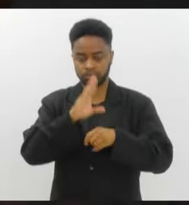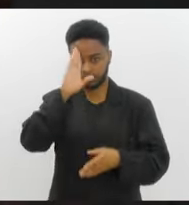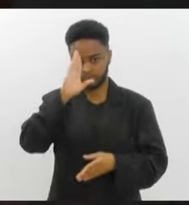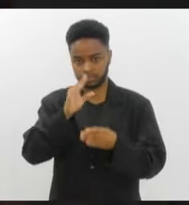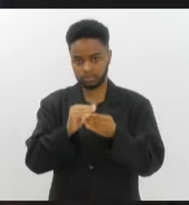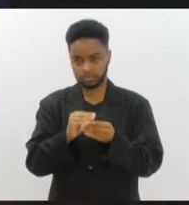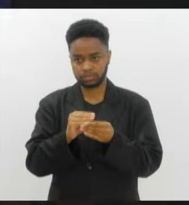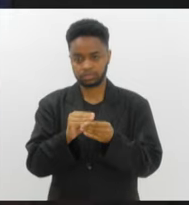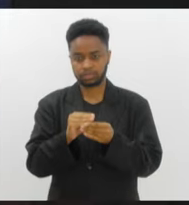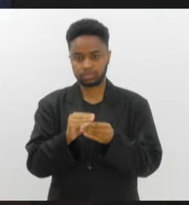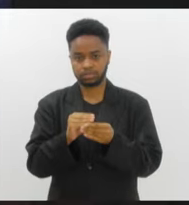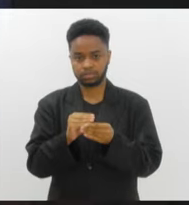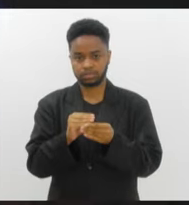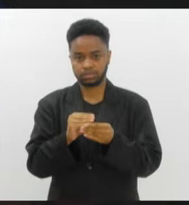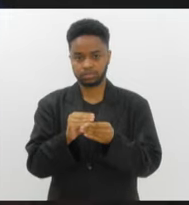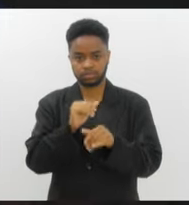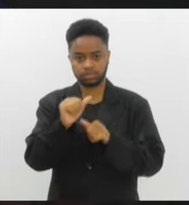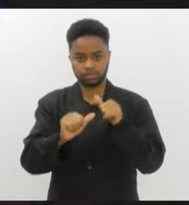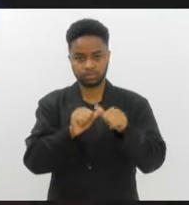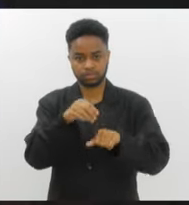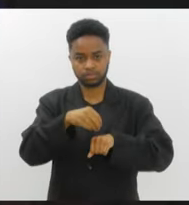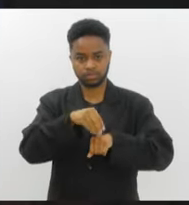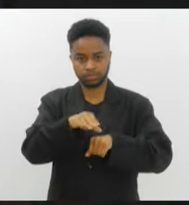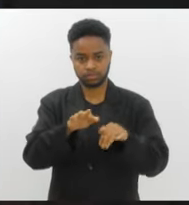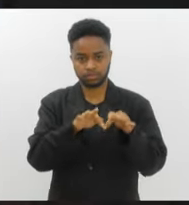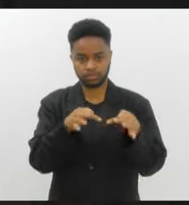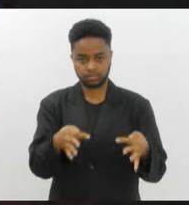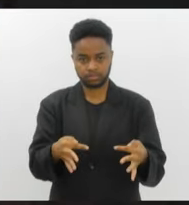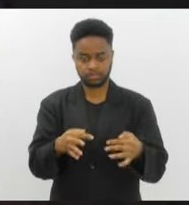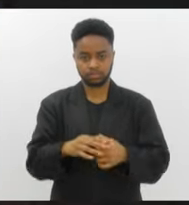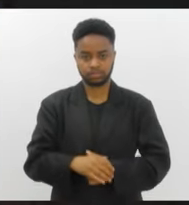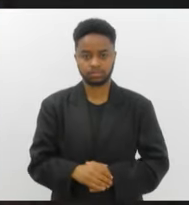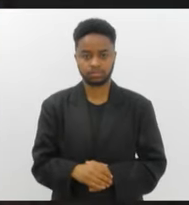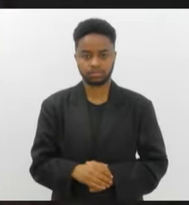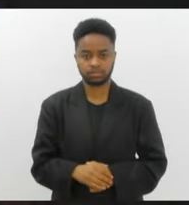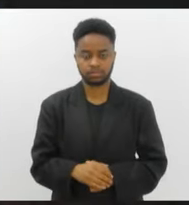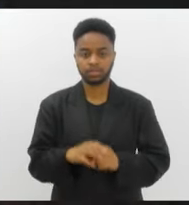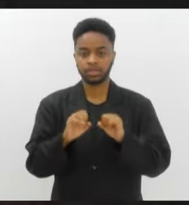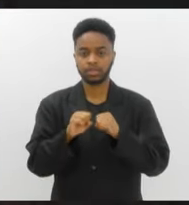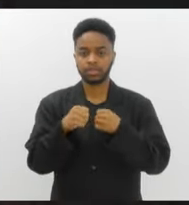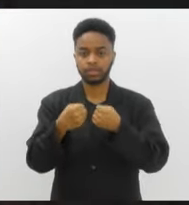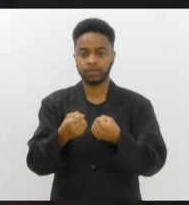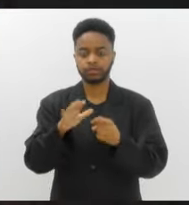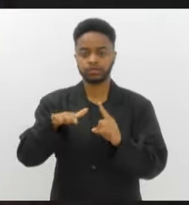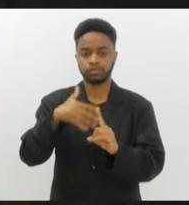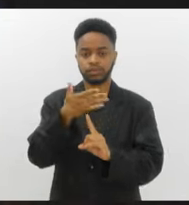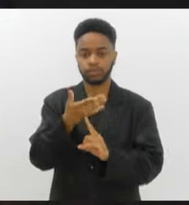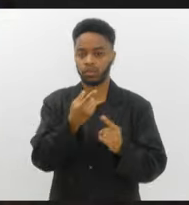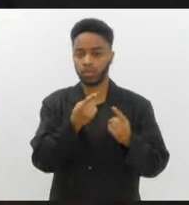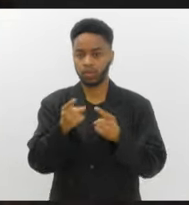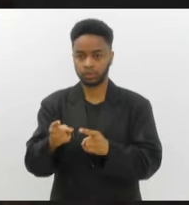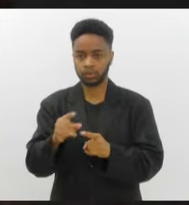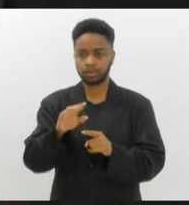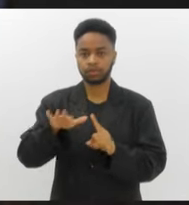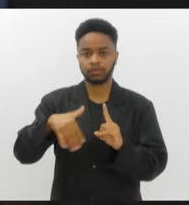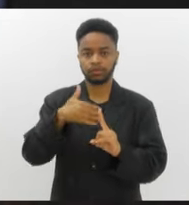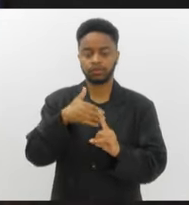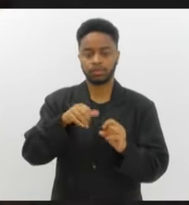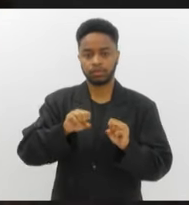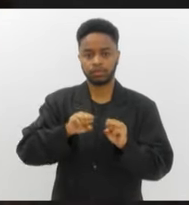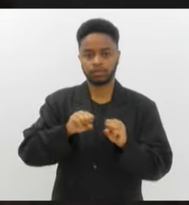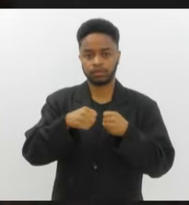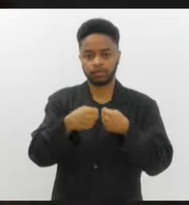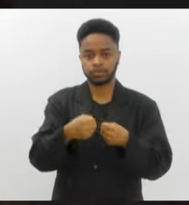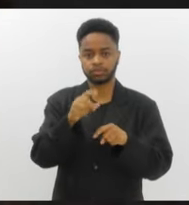concluindo pela transformação em indicação simples, Defesa do Meio Ambiente, contrário, Defesa de Proteção dos Animais,